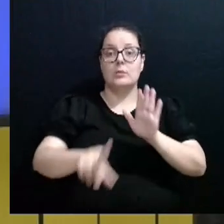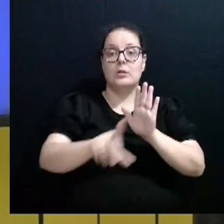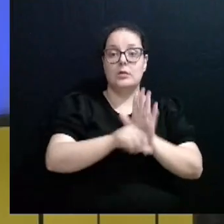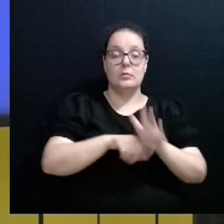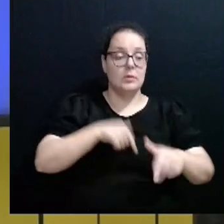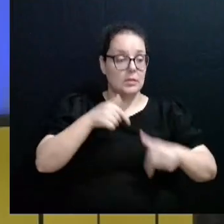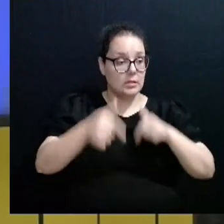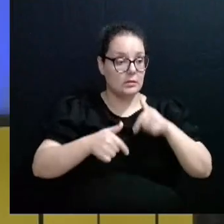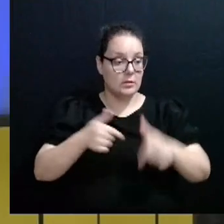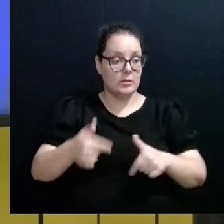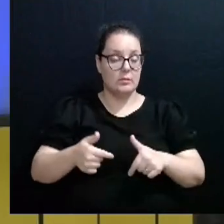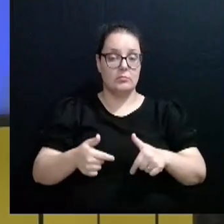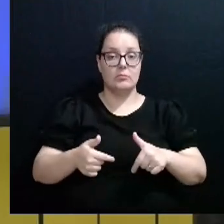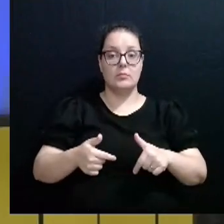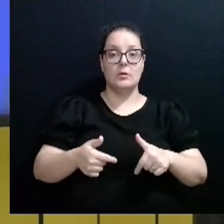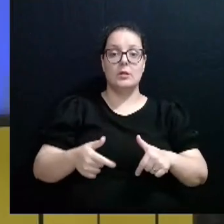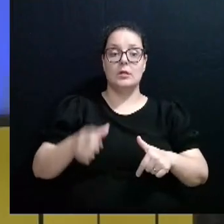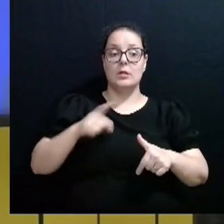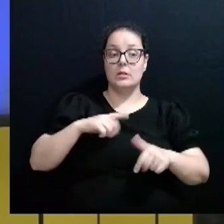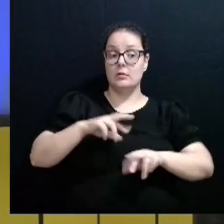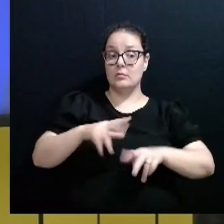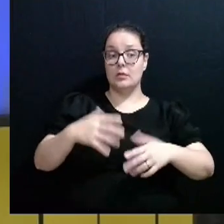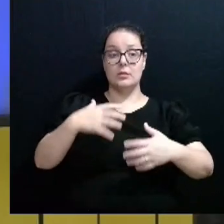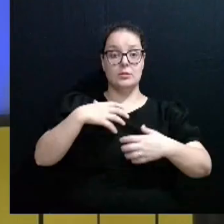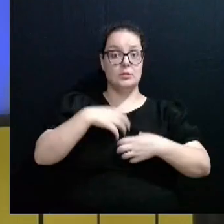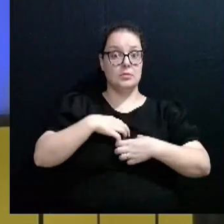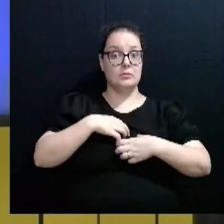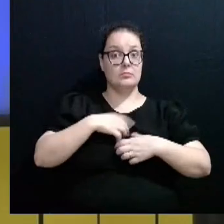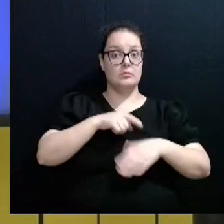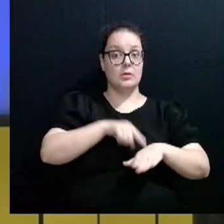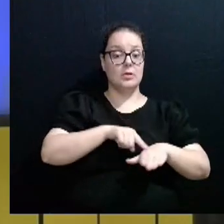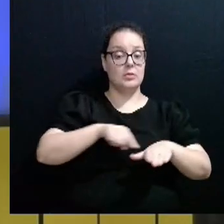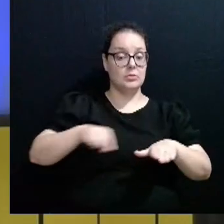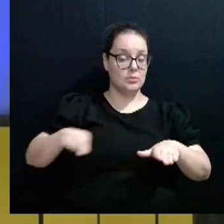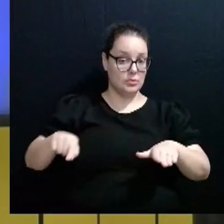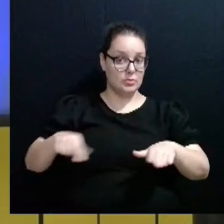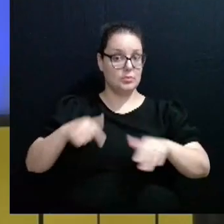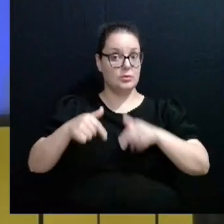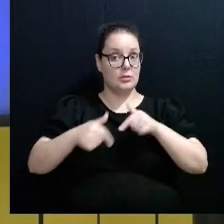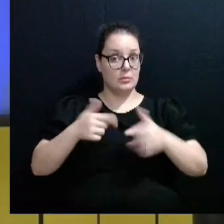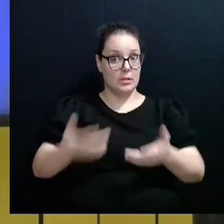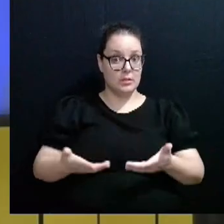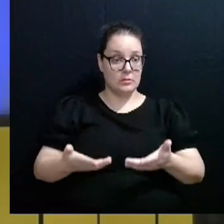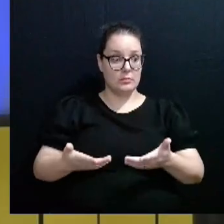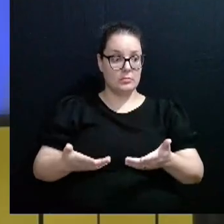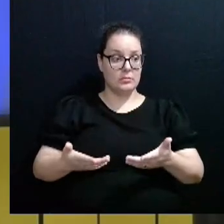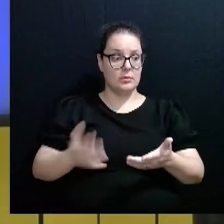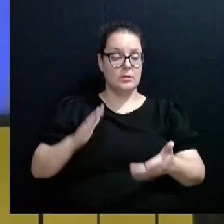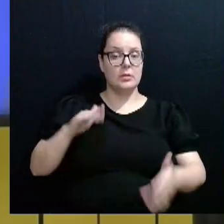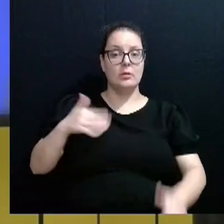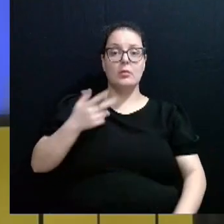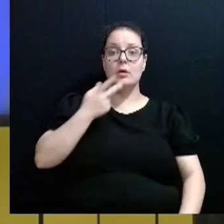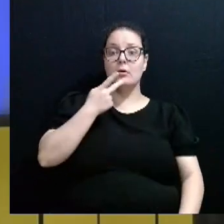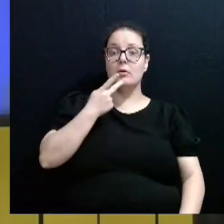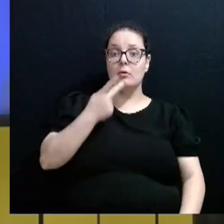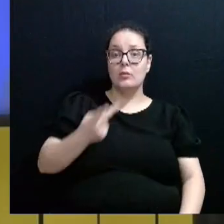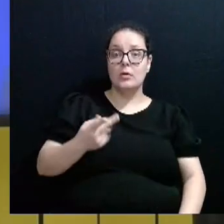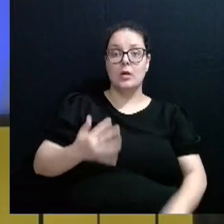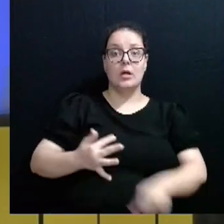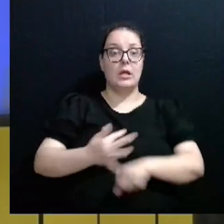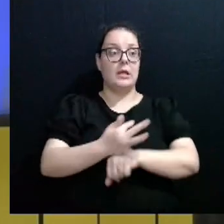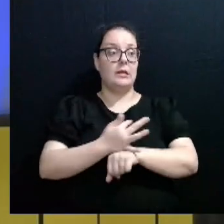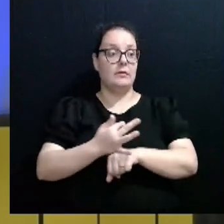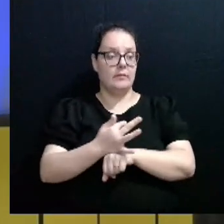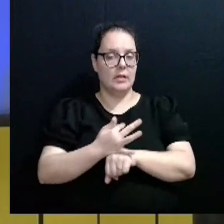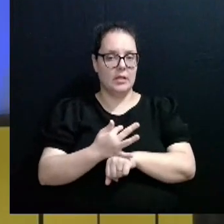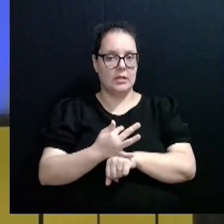prevê diferentes formas de afastamento do trabalho. Então, quando a gente fala em férias, onde